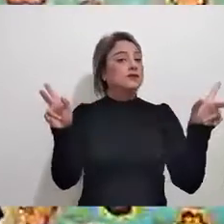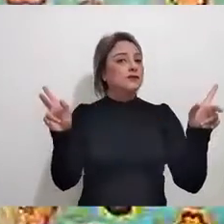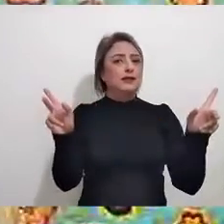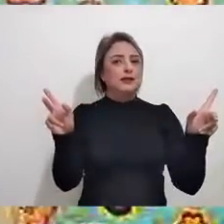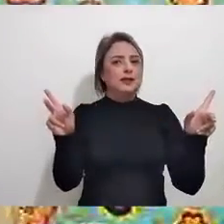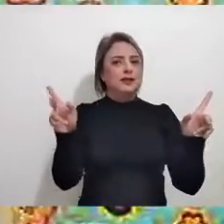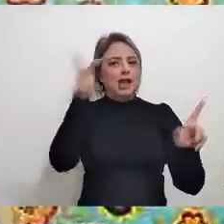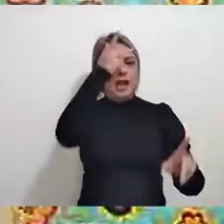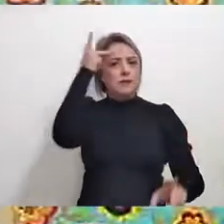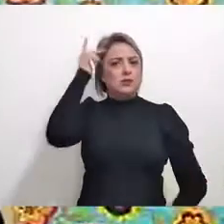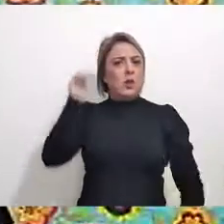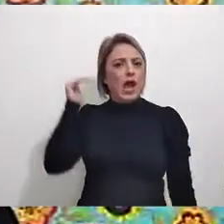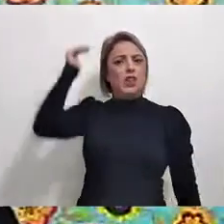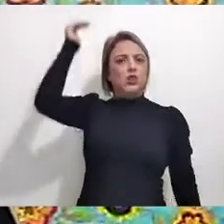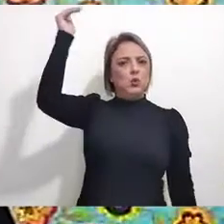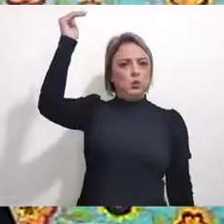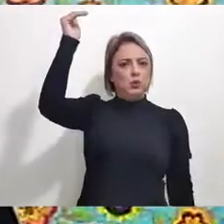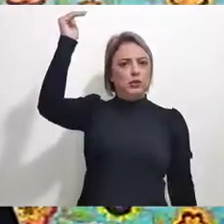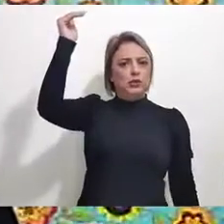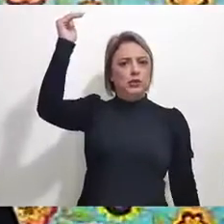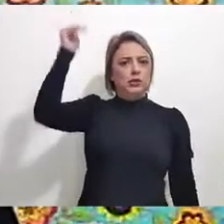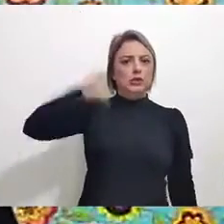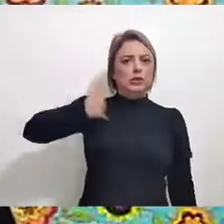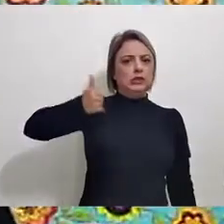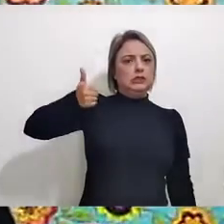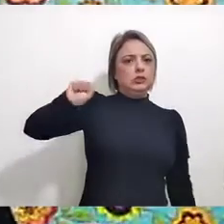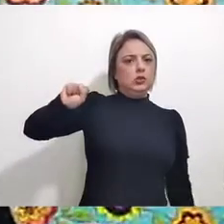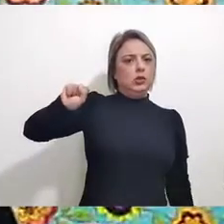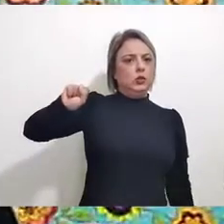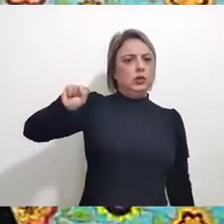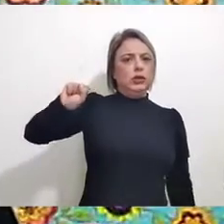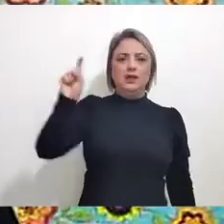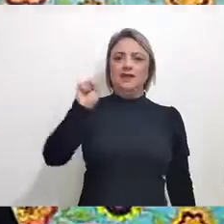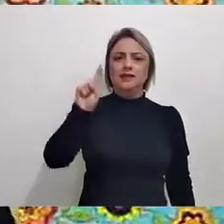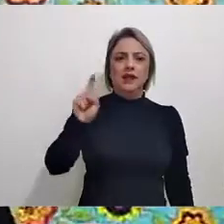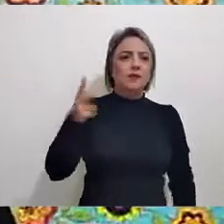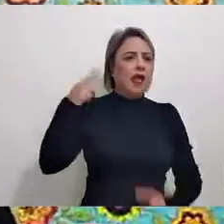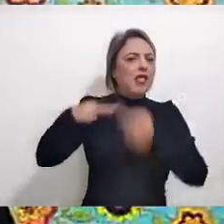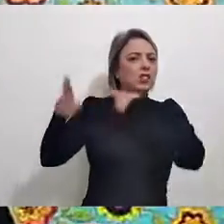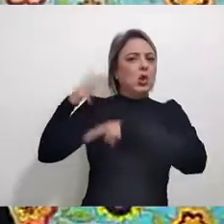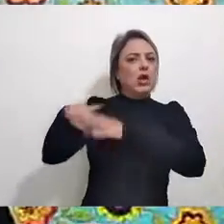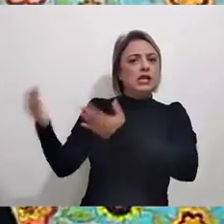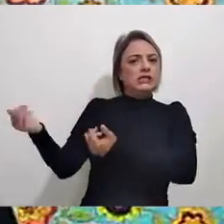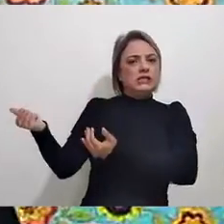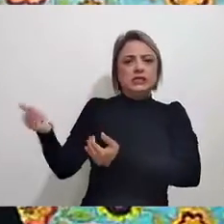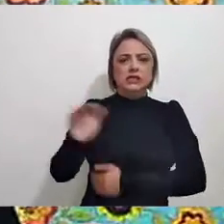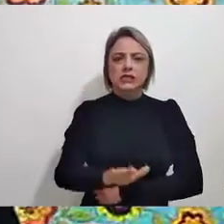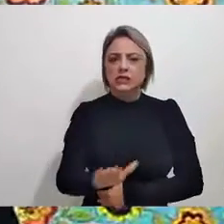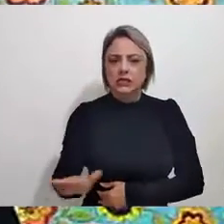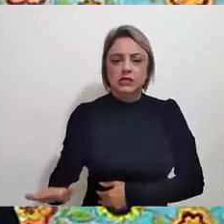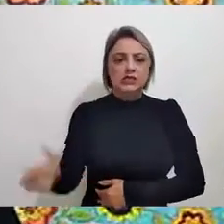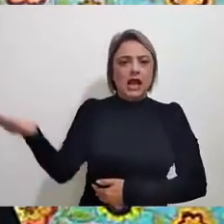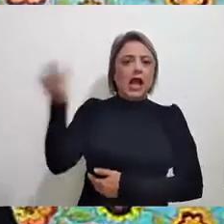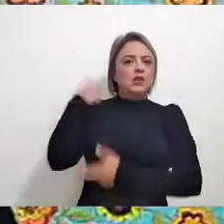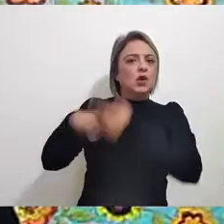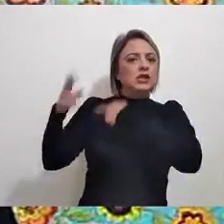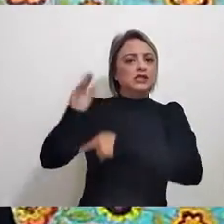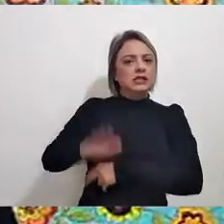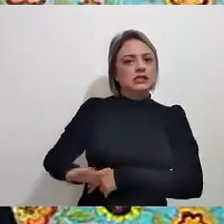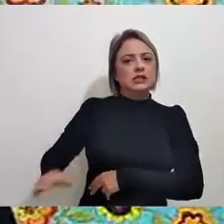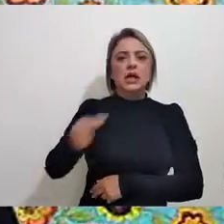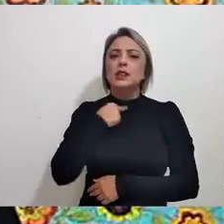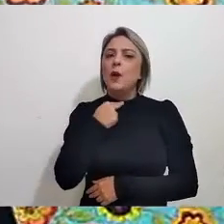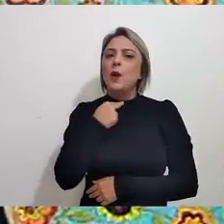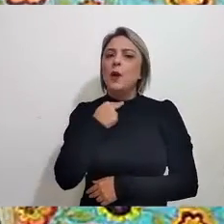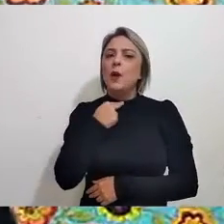de 18 anos, não para adolescentes e crianças, né? Adolescentes e crianças não podem trabalhar. Então,